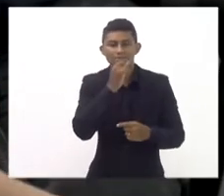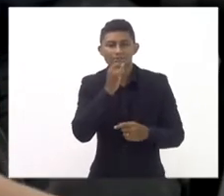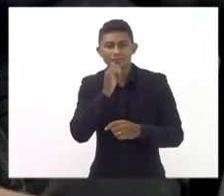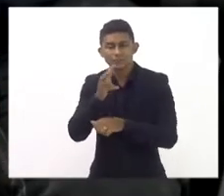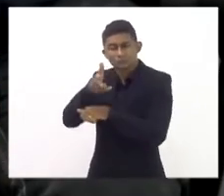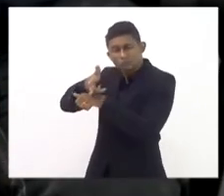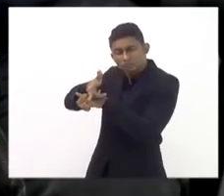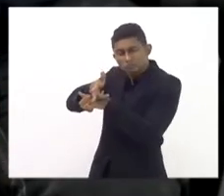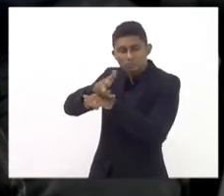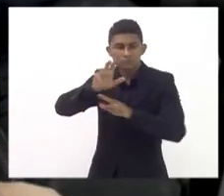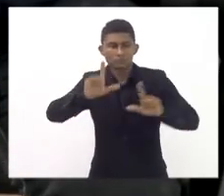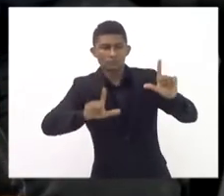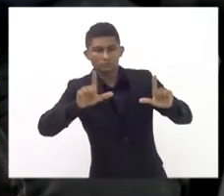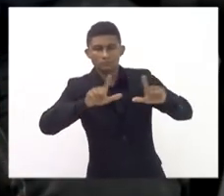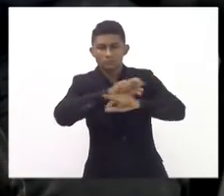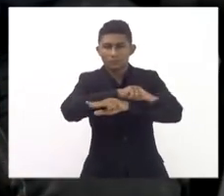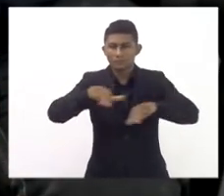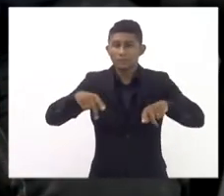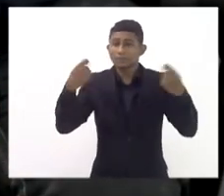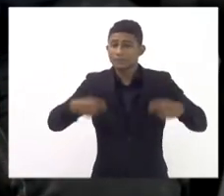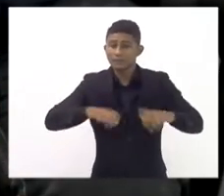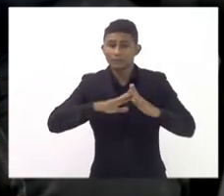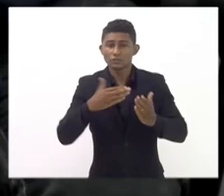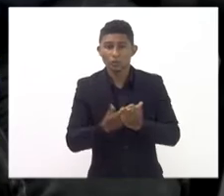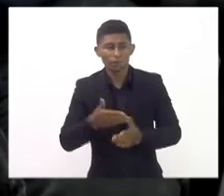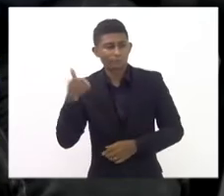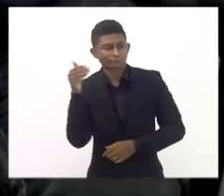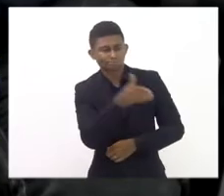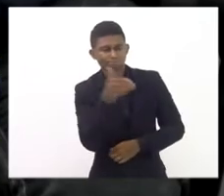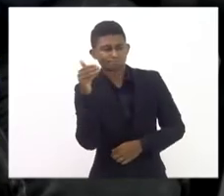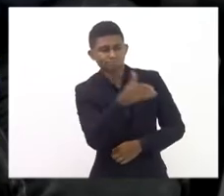ele precisa frequentar escolas justamente como a nossa.